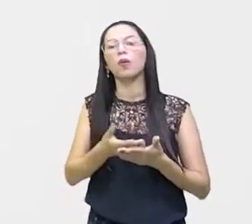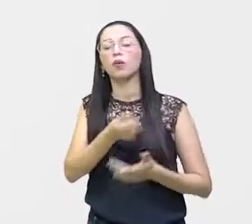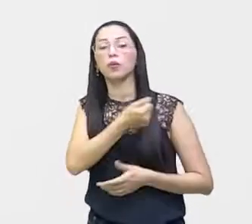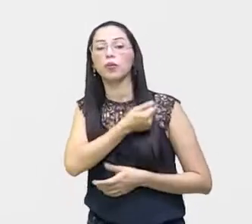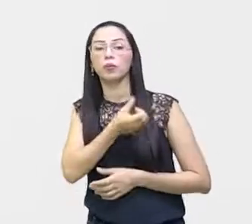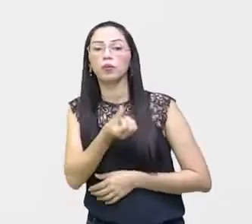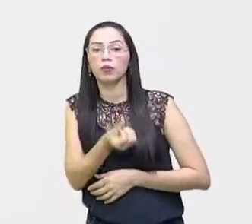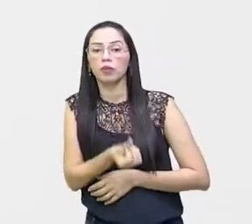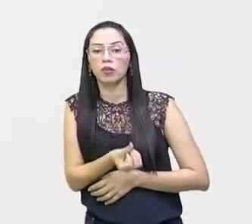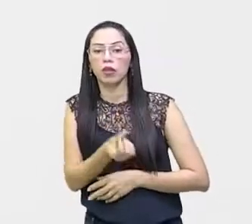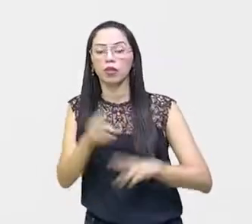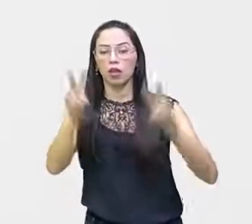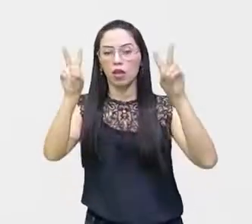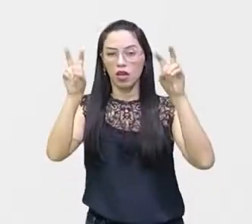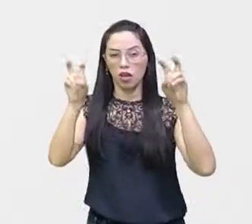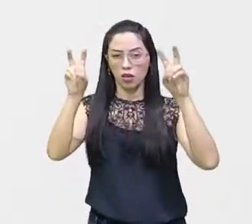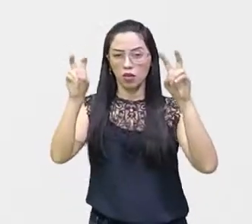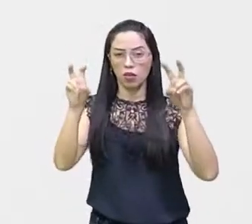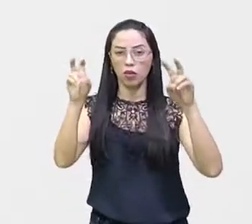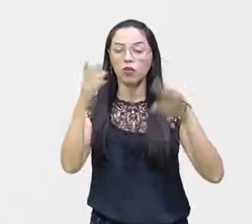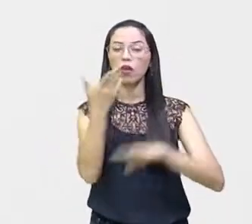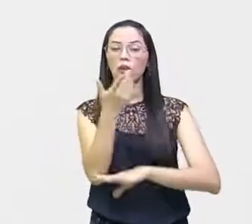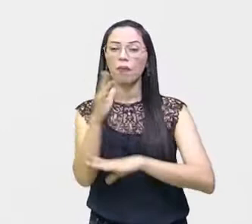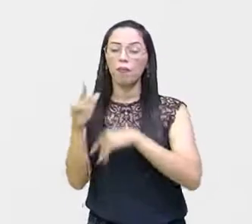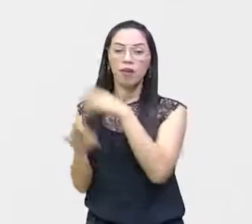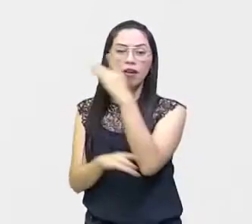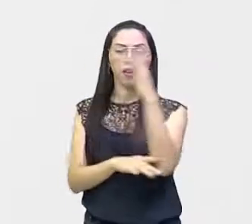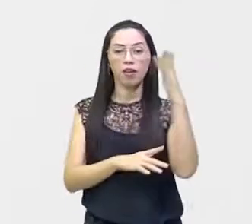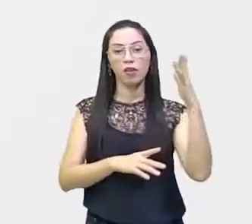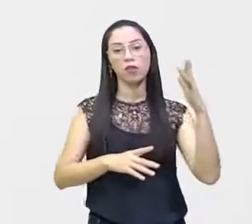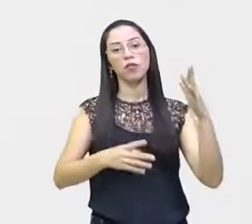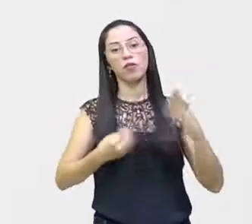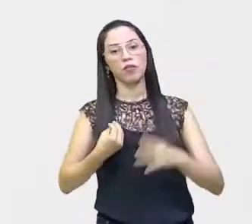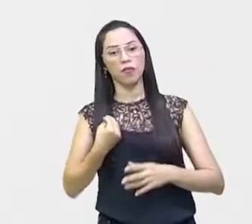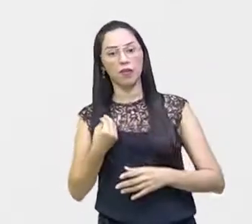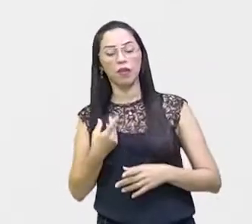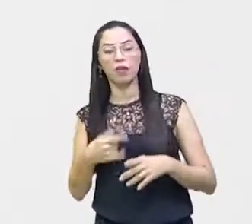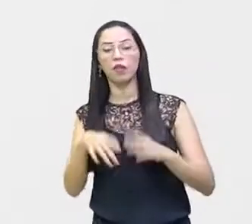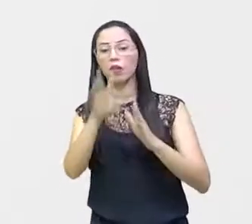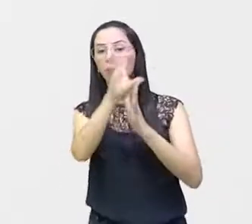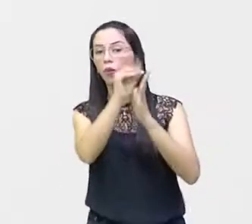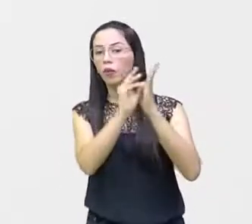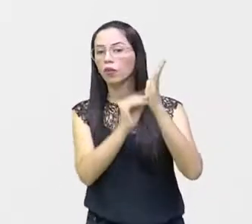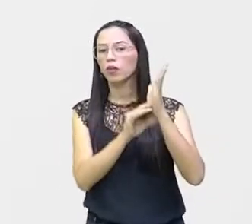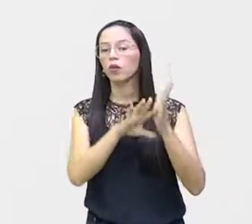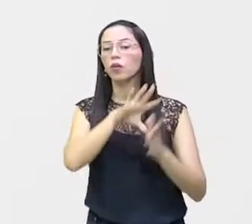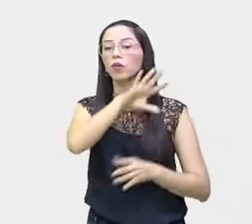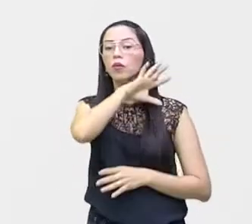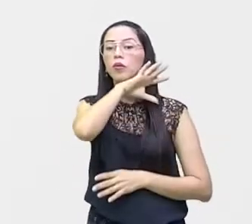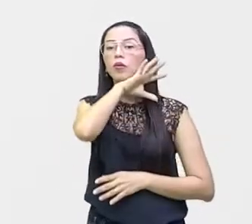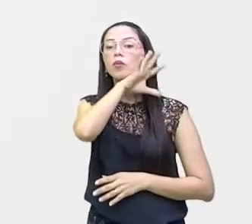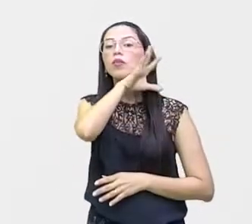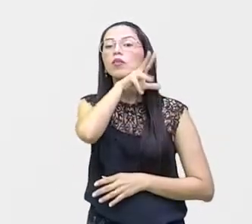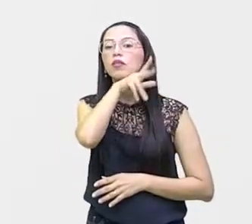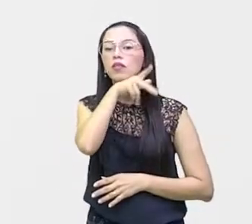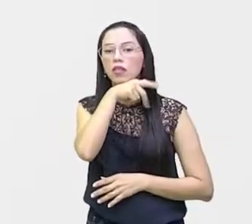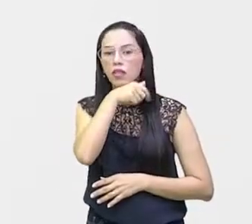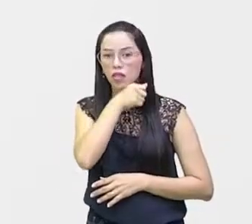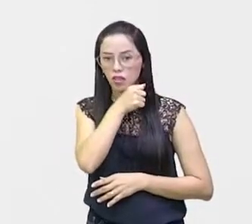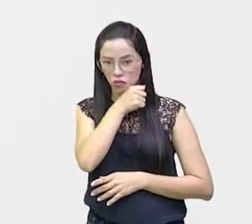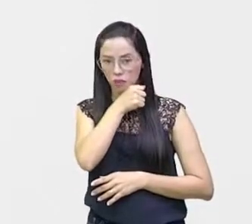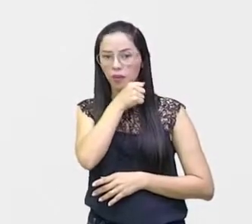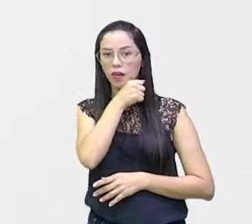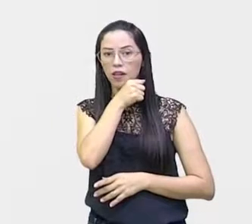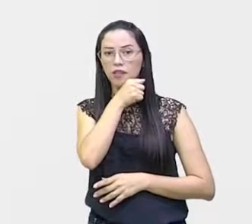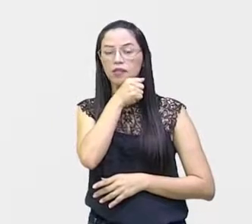6. Eixo, ambiente e vida. Conteúdo, os animais. Circulação.